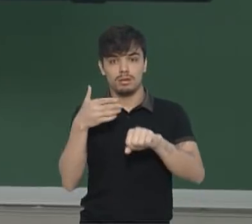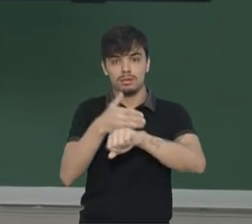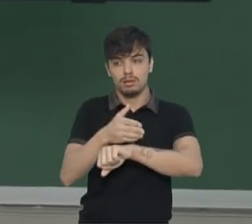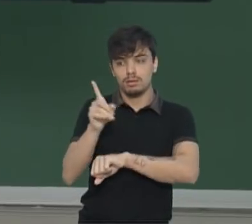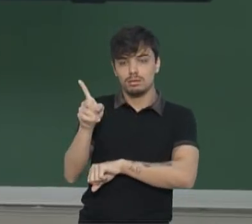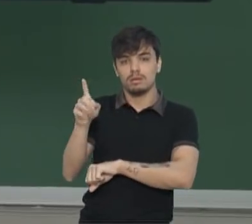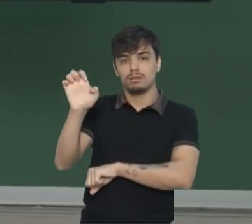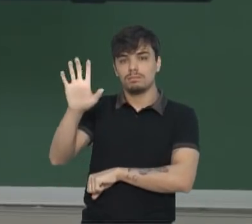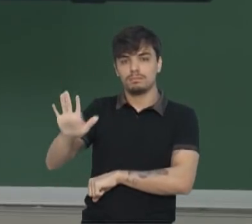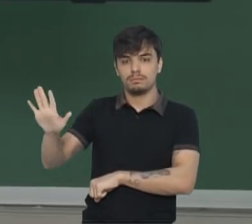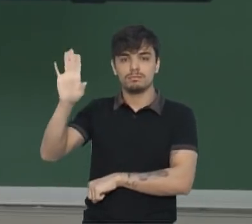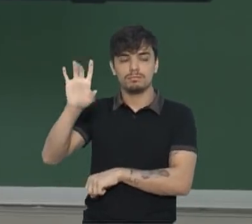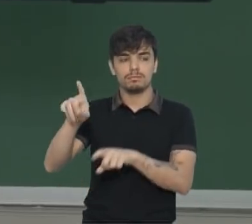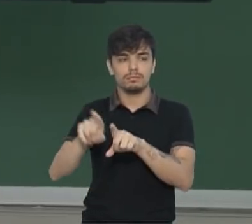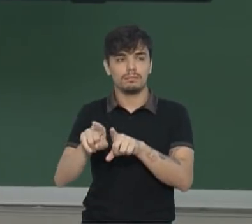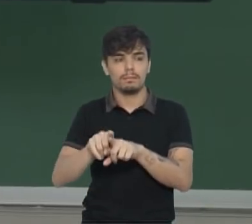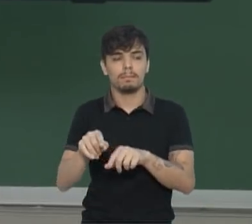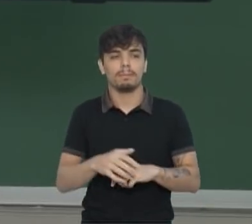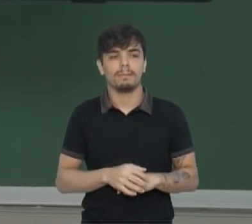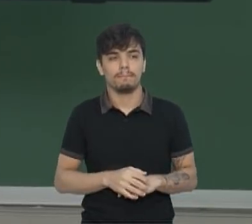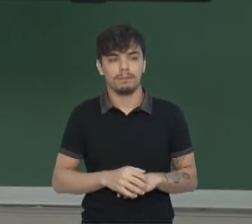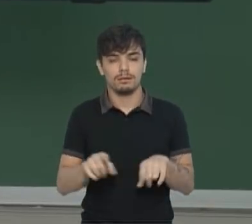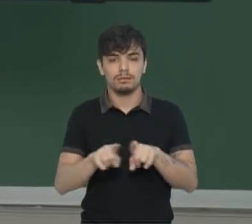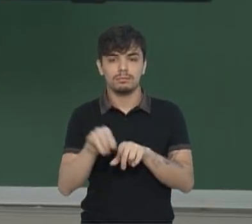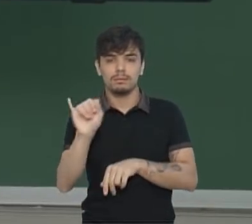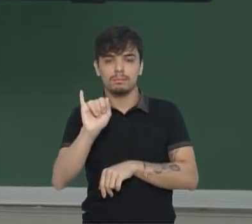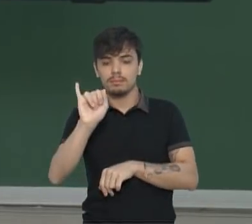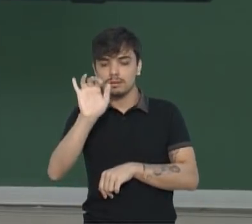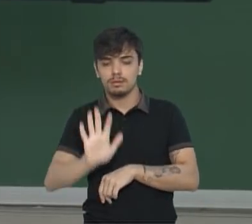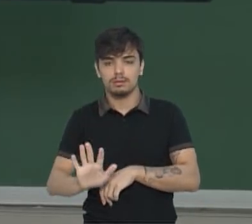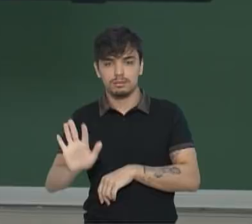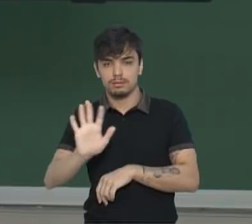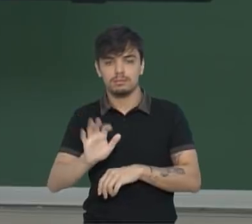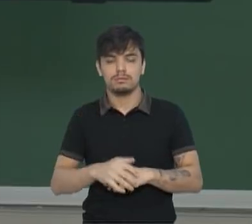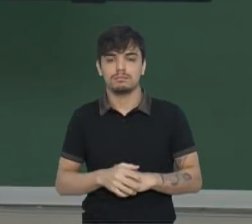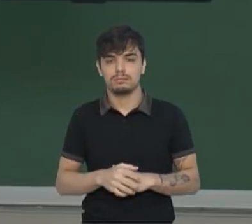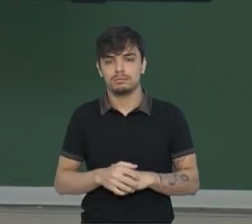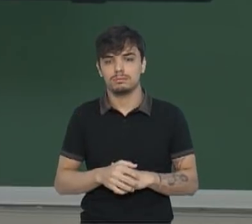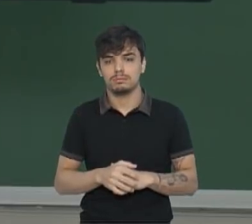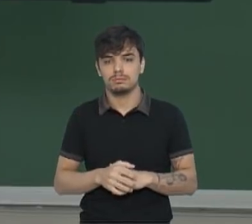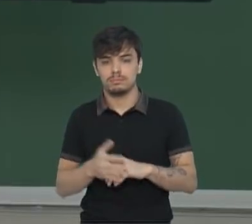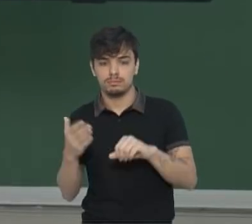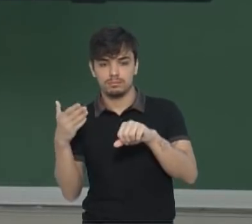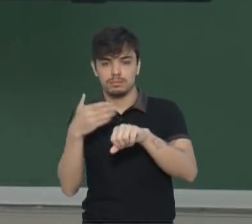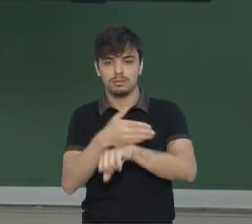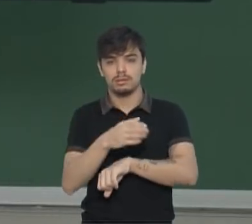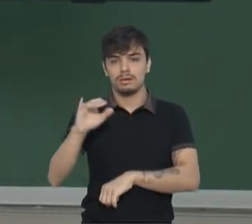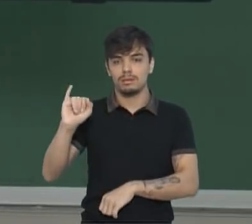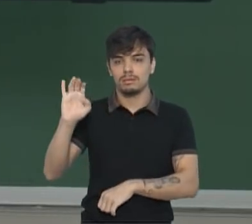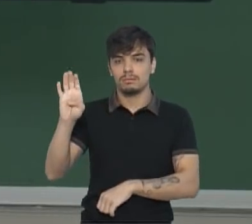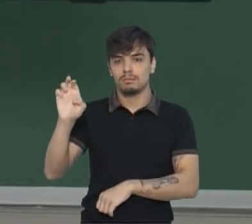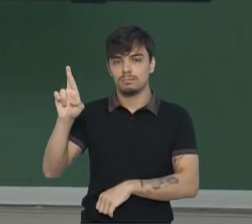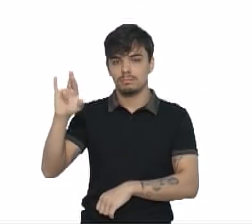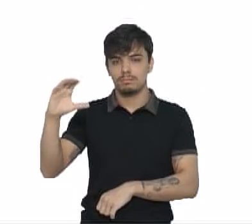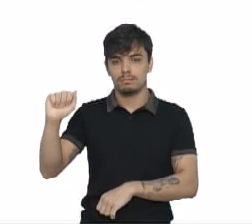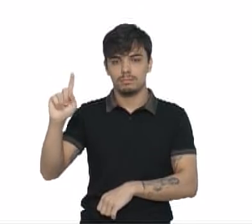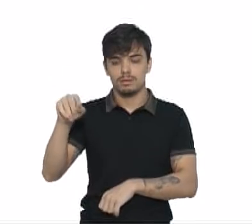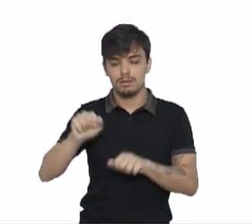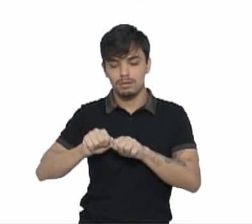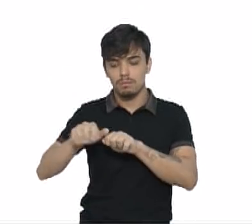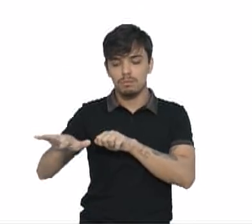vêm para a Península Itálica e aqui eles vão em direção à Península Ibérica. Então, aqui são as